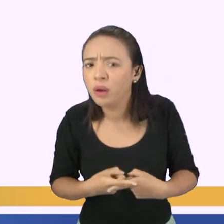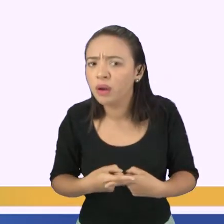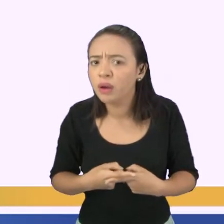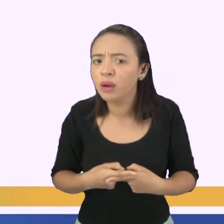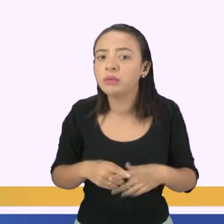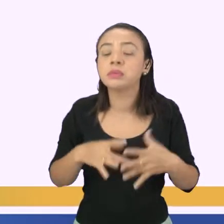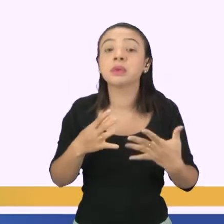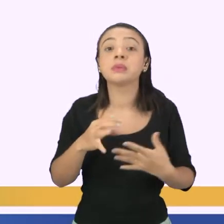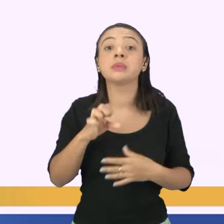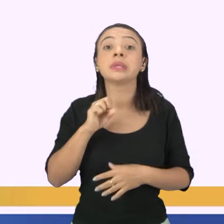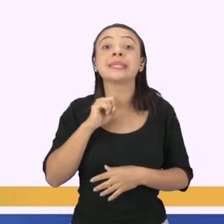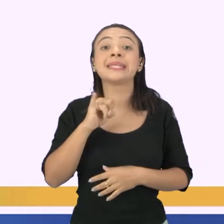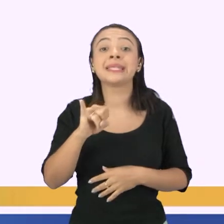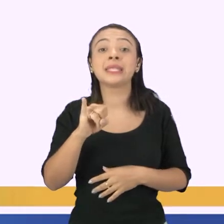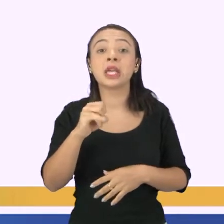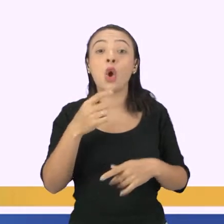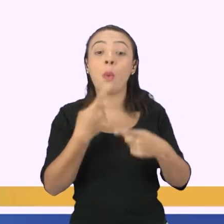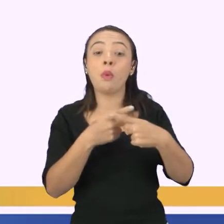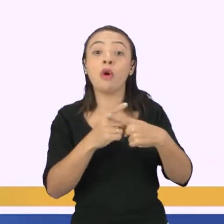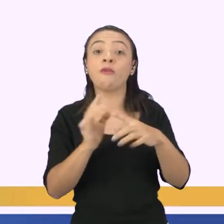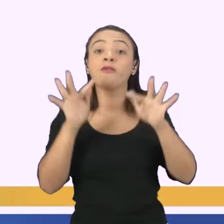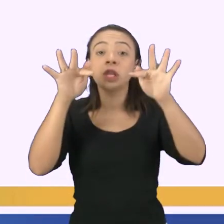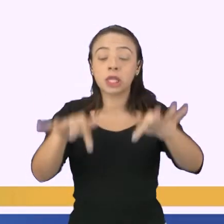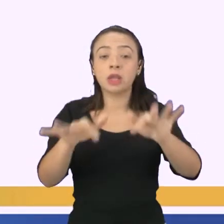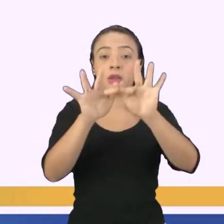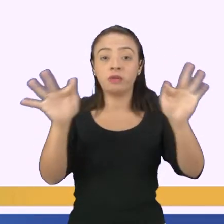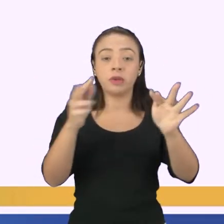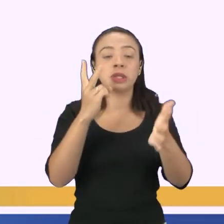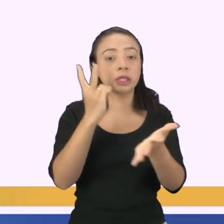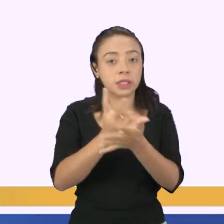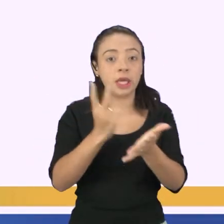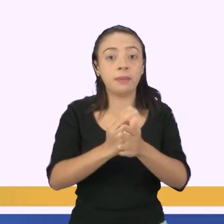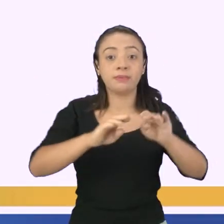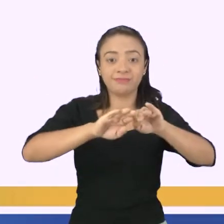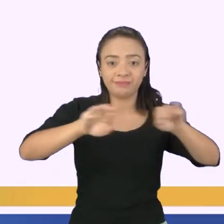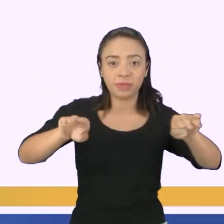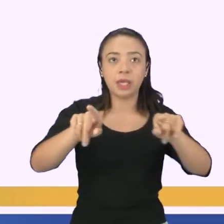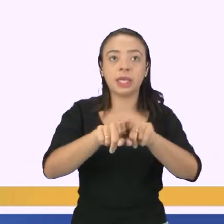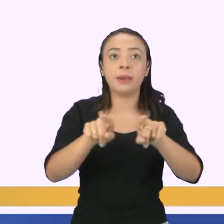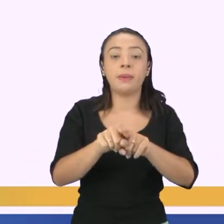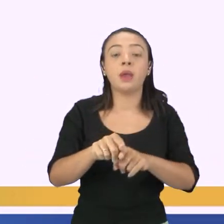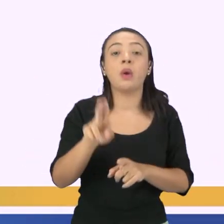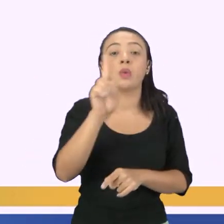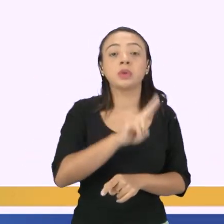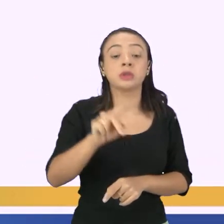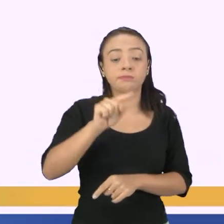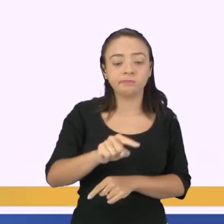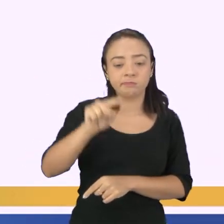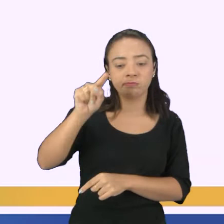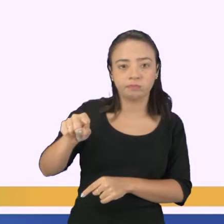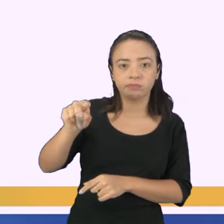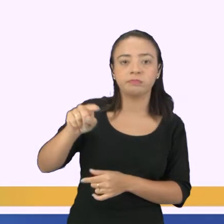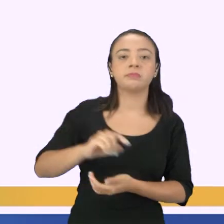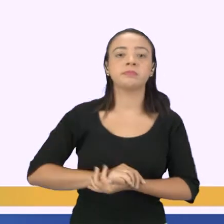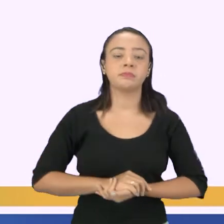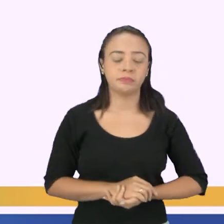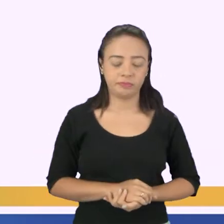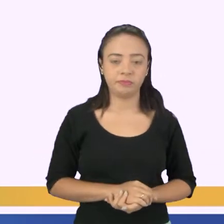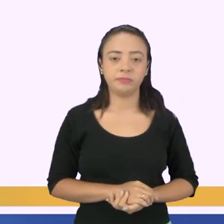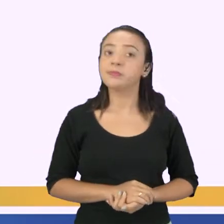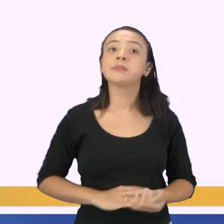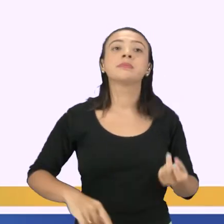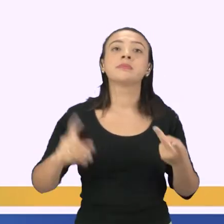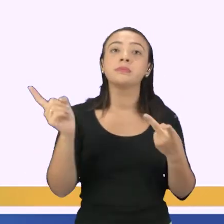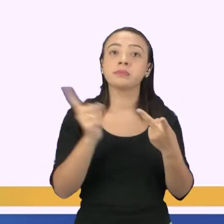porquê no final de frase tem que estar separado e com acento, como você visualiza aí.